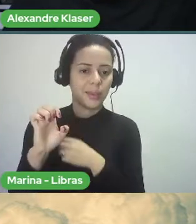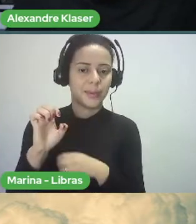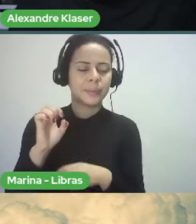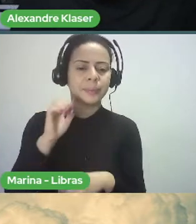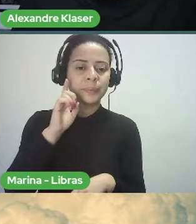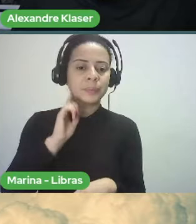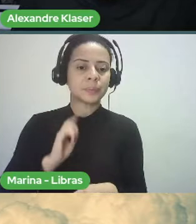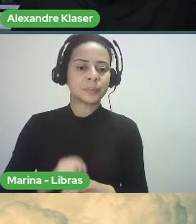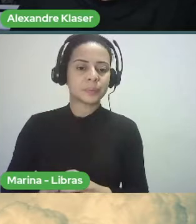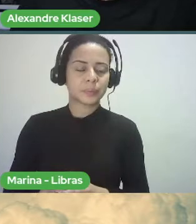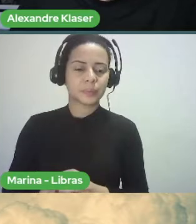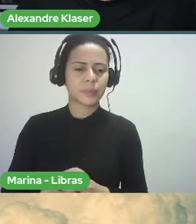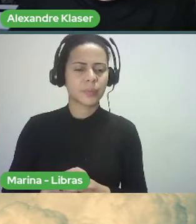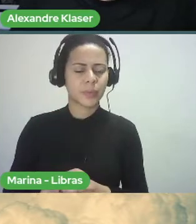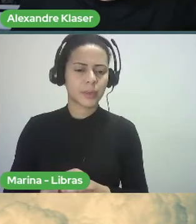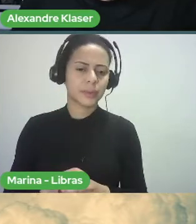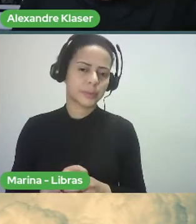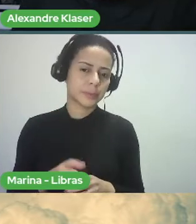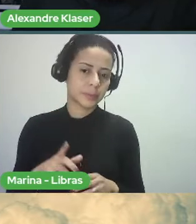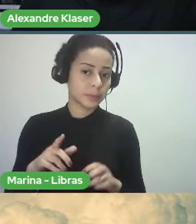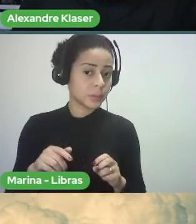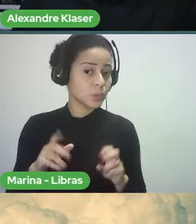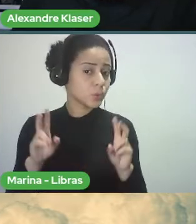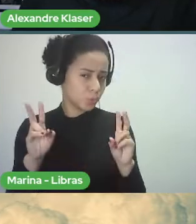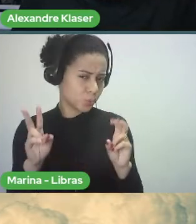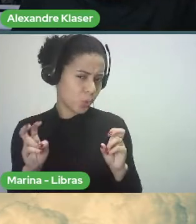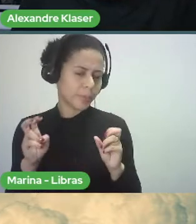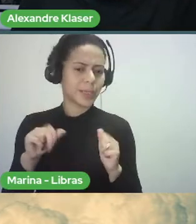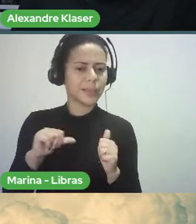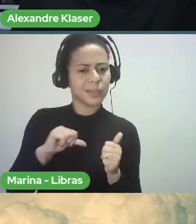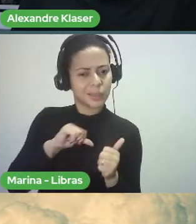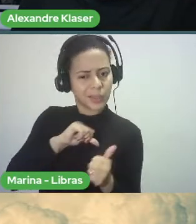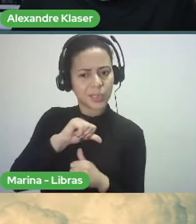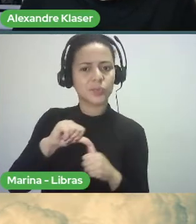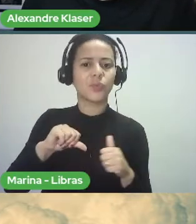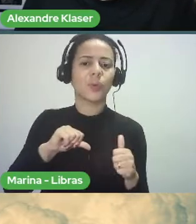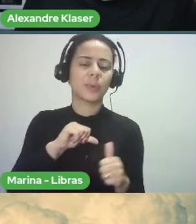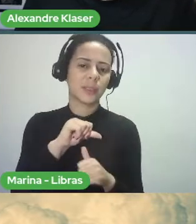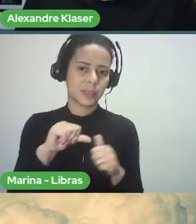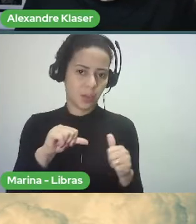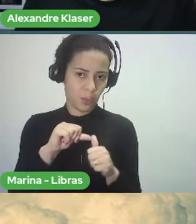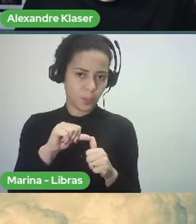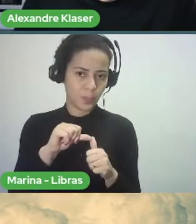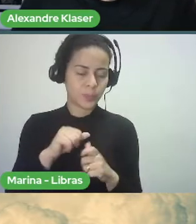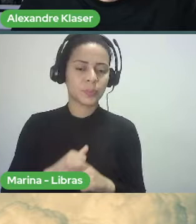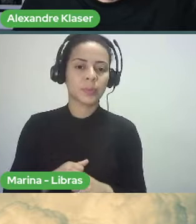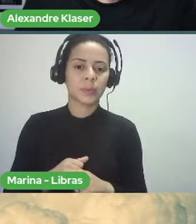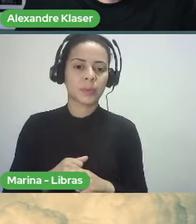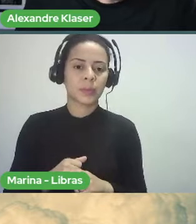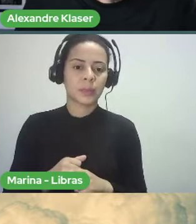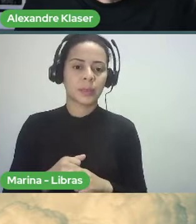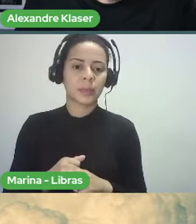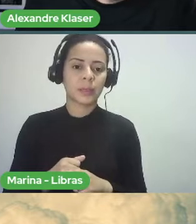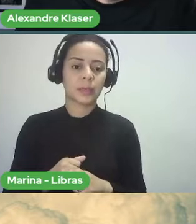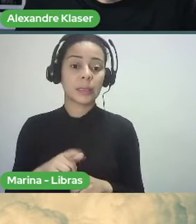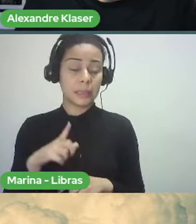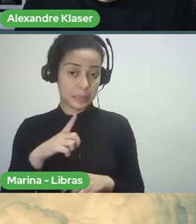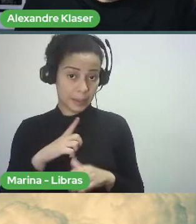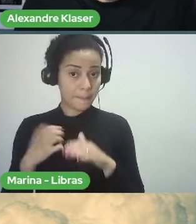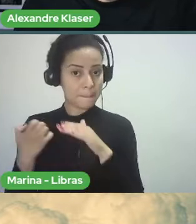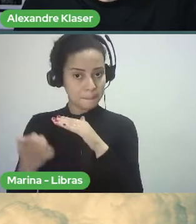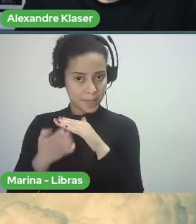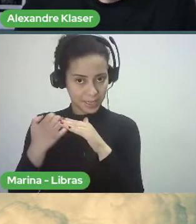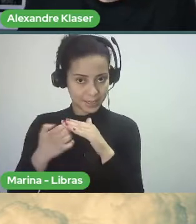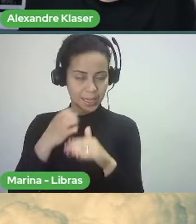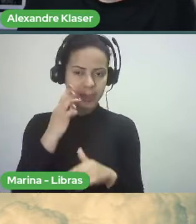fechando a grande explicação de transformação, a transformação digital, ela leva muitas empresas que não são de TI,